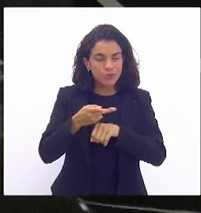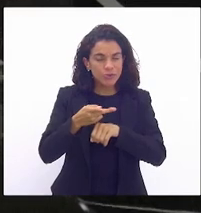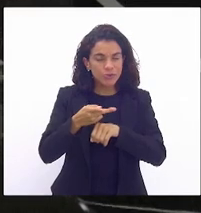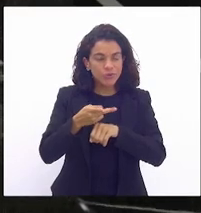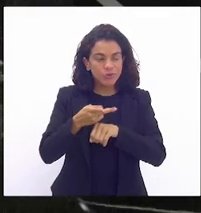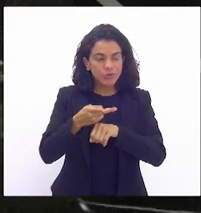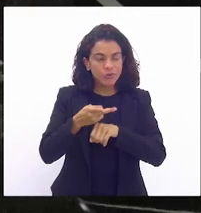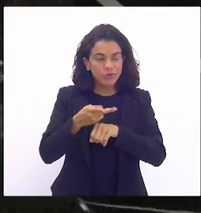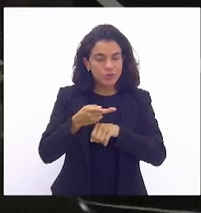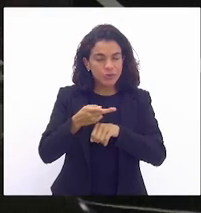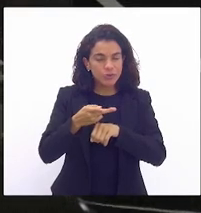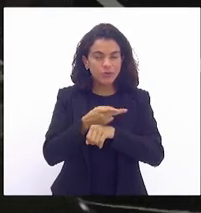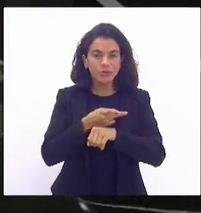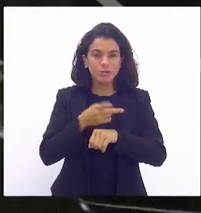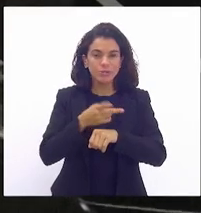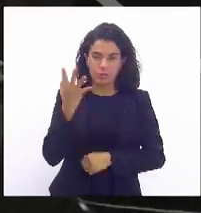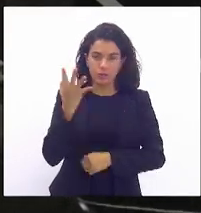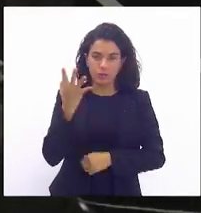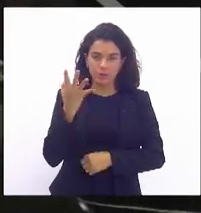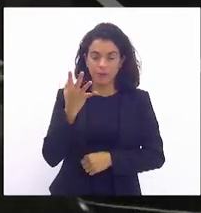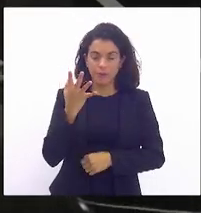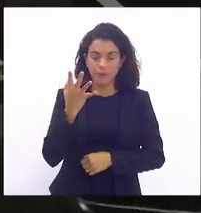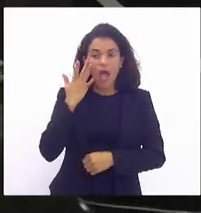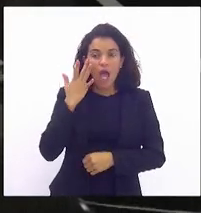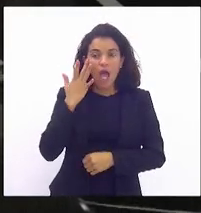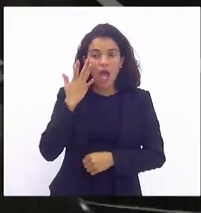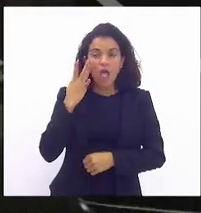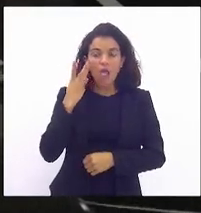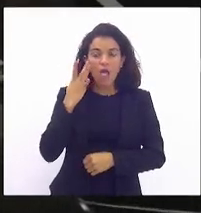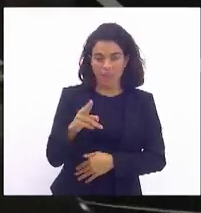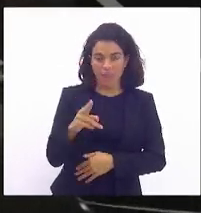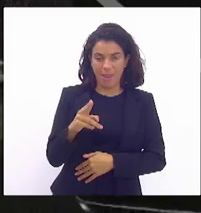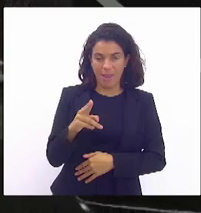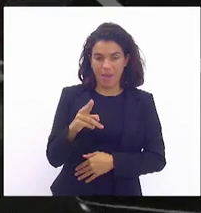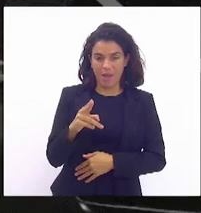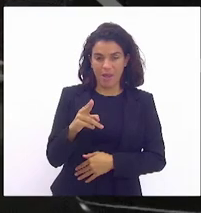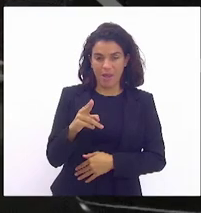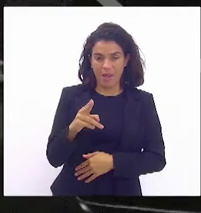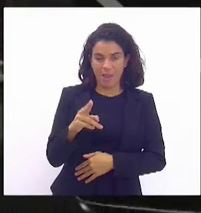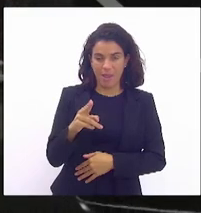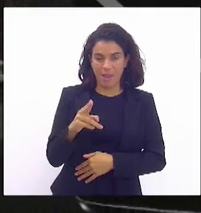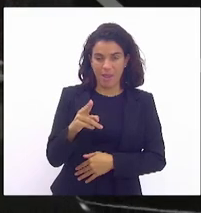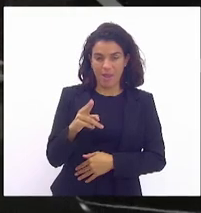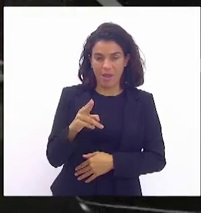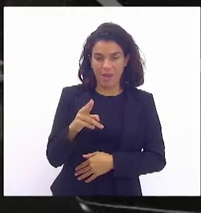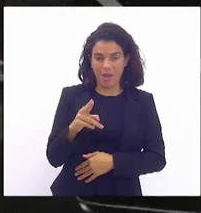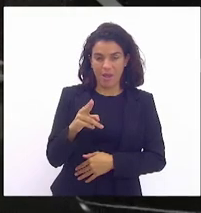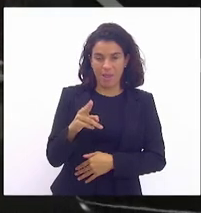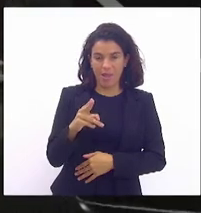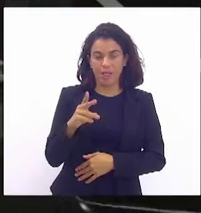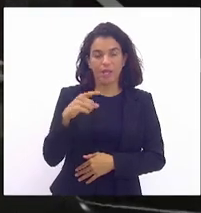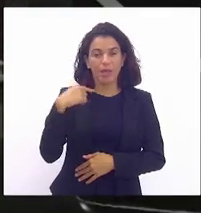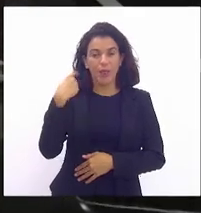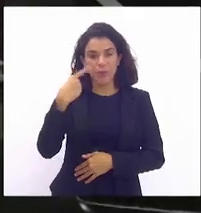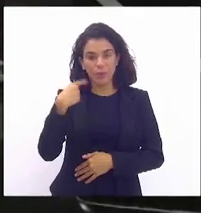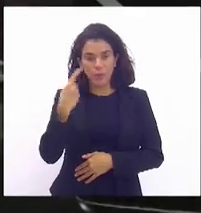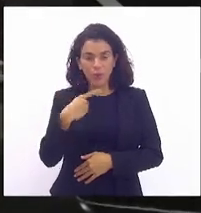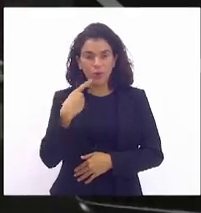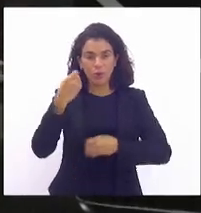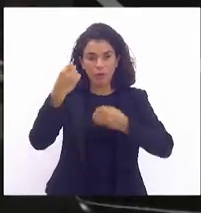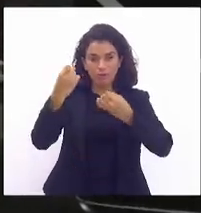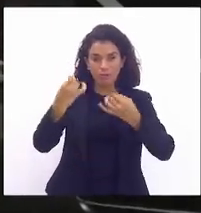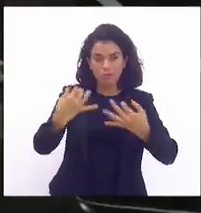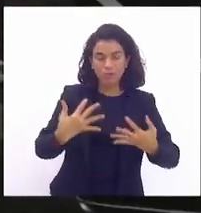população. Acho, assim, de grande valia o que o padre Juarez e o que a doutora falou com relação ao levantamento da